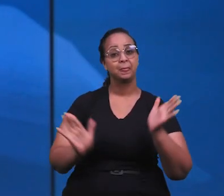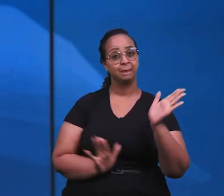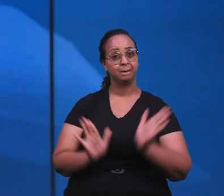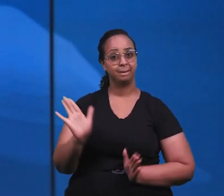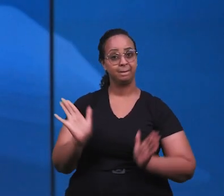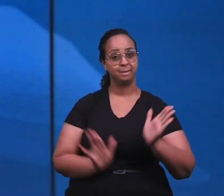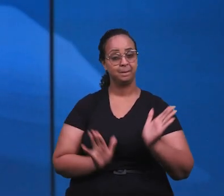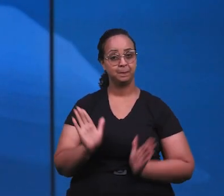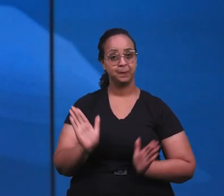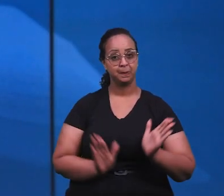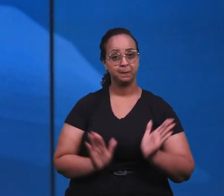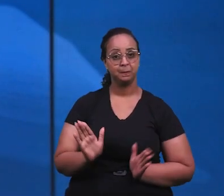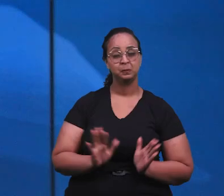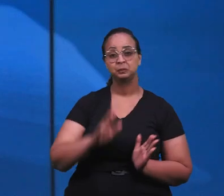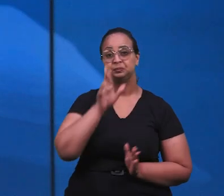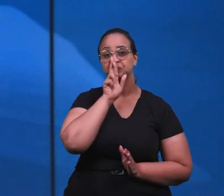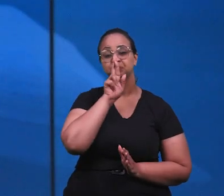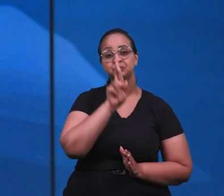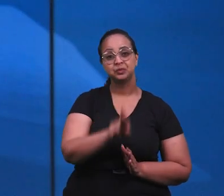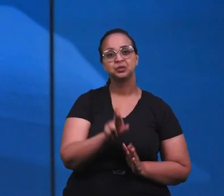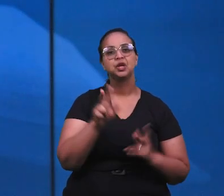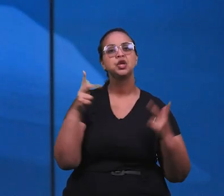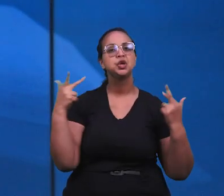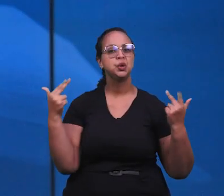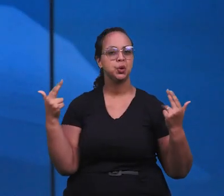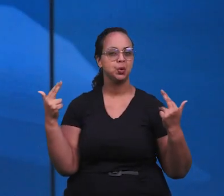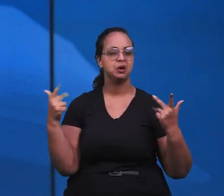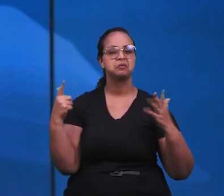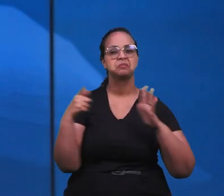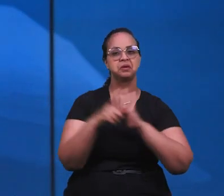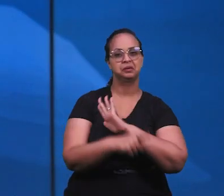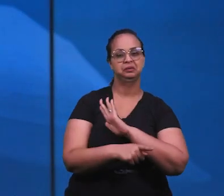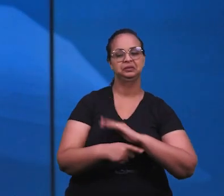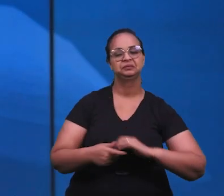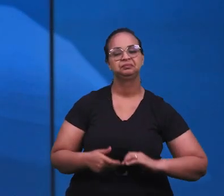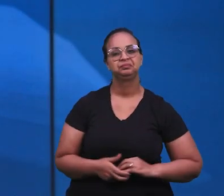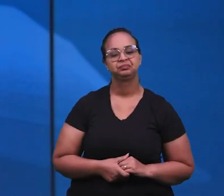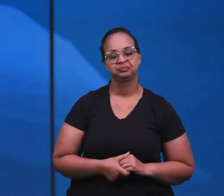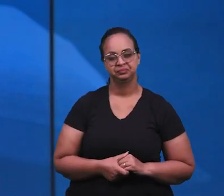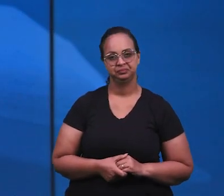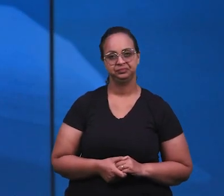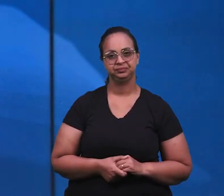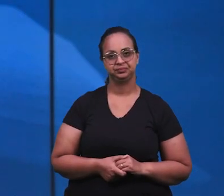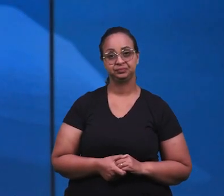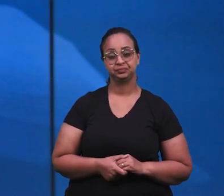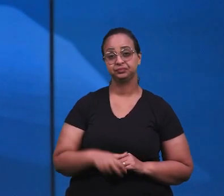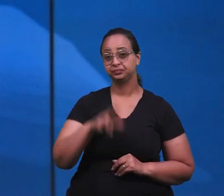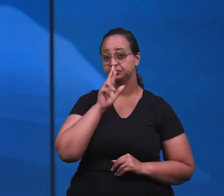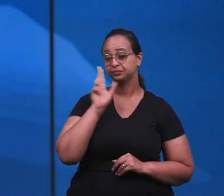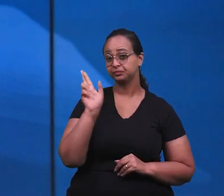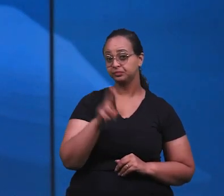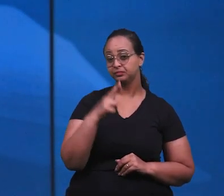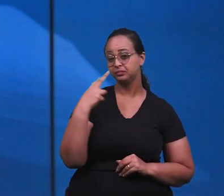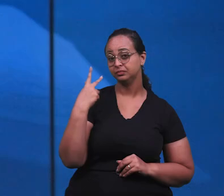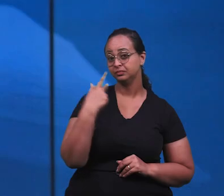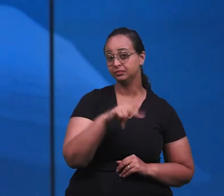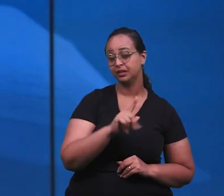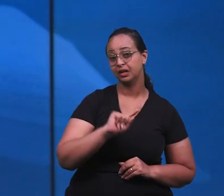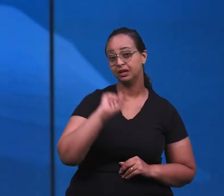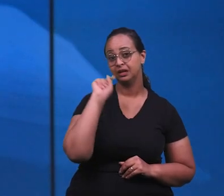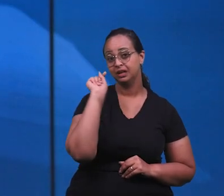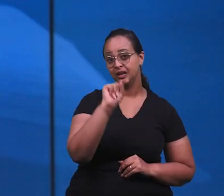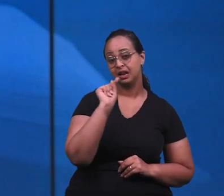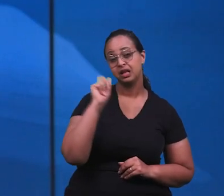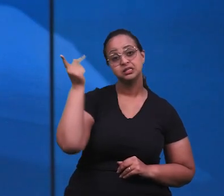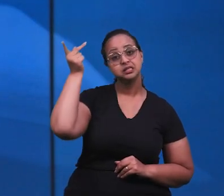grupo de acessibilidade. E eles vão responder também a mesma pergunta, mas primeiramente quem vai nos dar a resposta a essa pergunta vai ser lá do